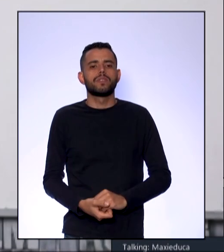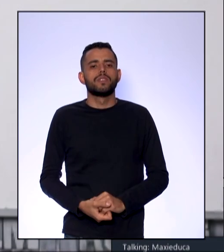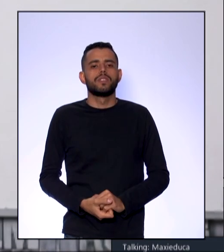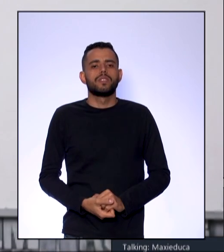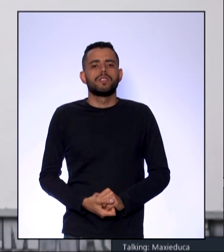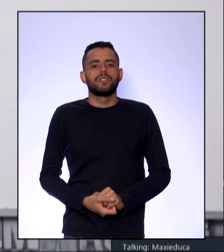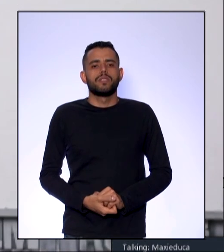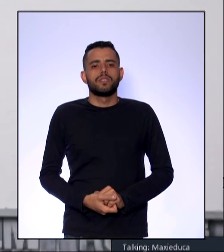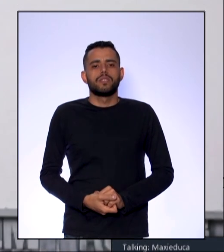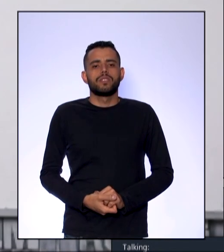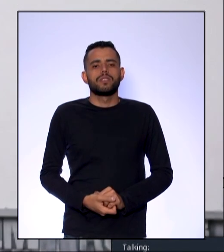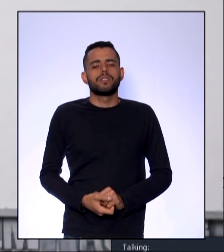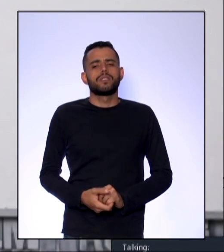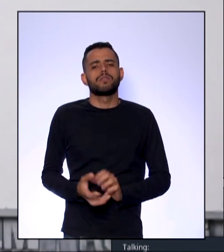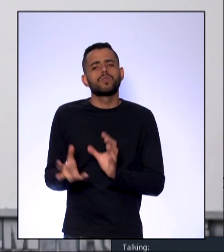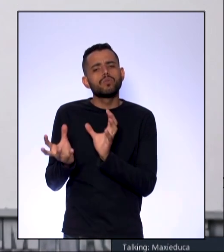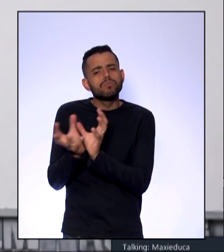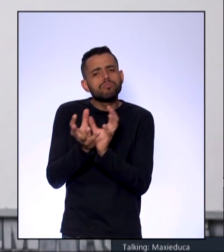de tribos.